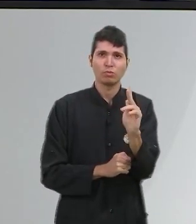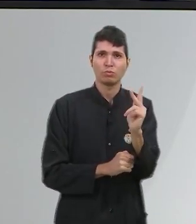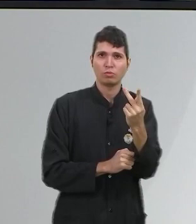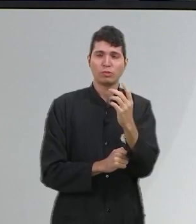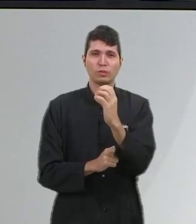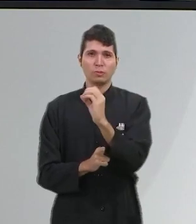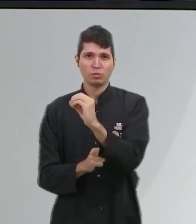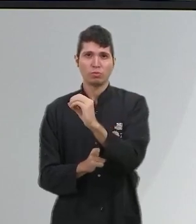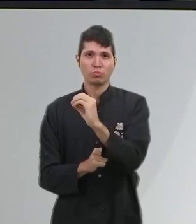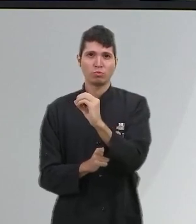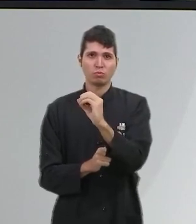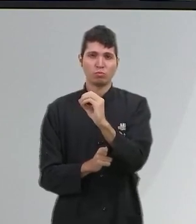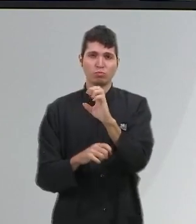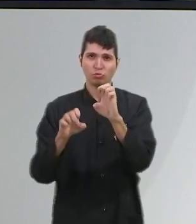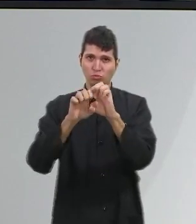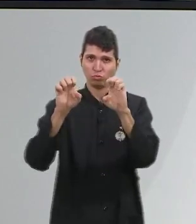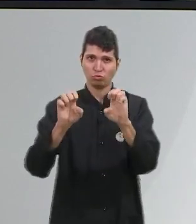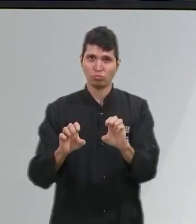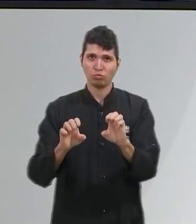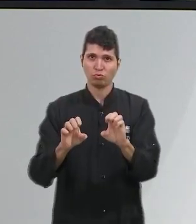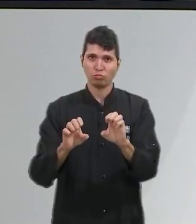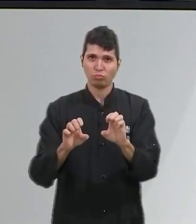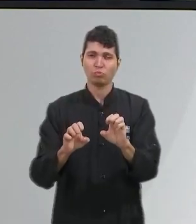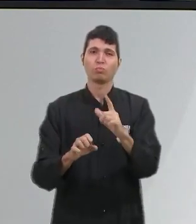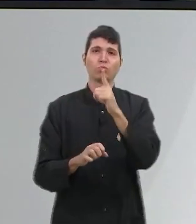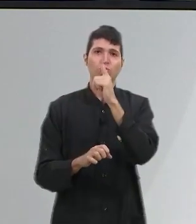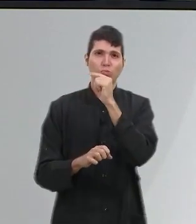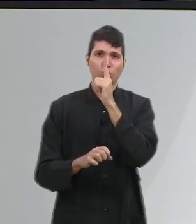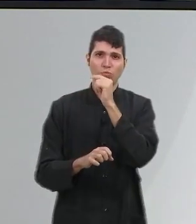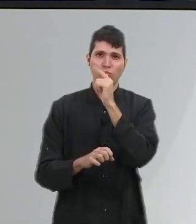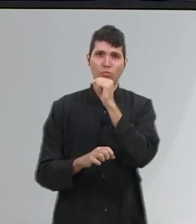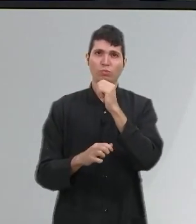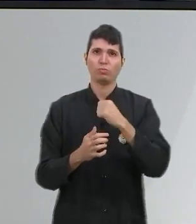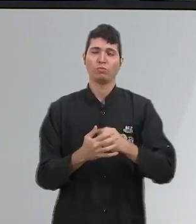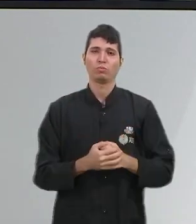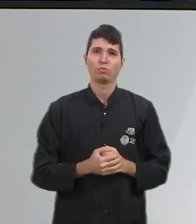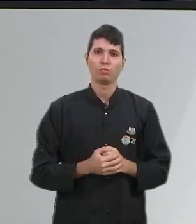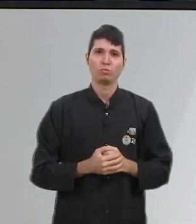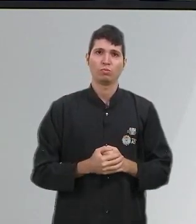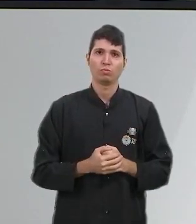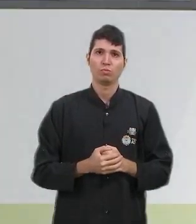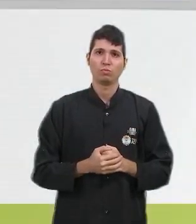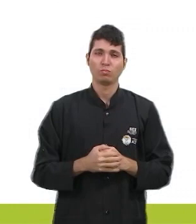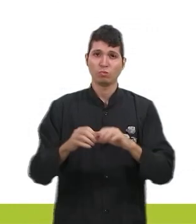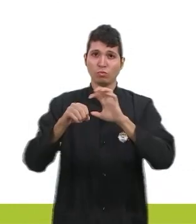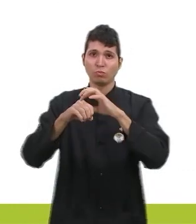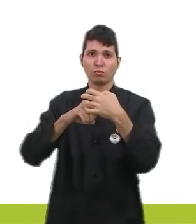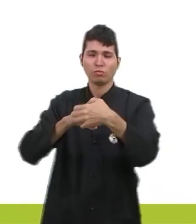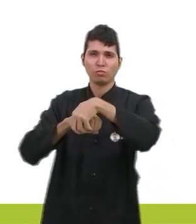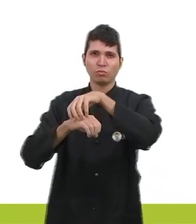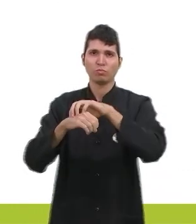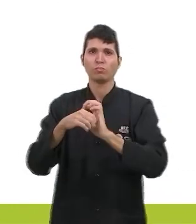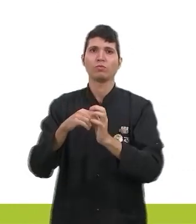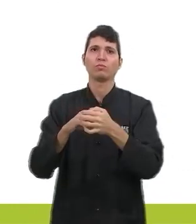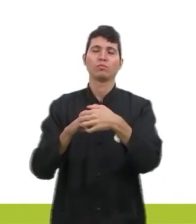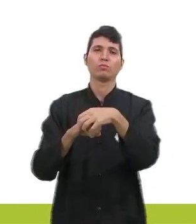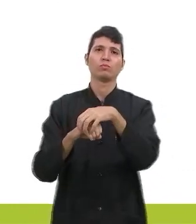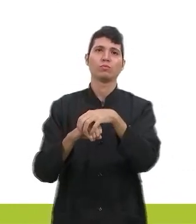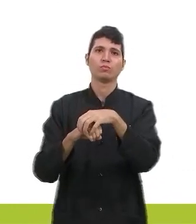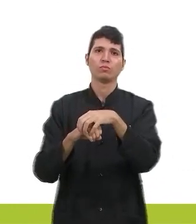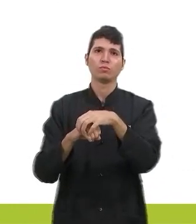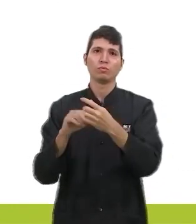que aparece na estrutura química da água. Já a fórmula molecular, ela vai me mostrar